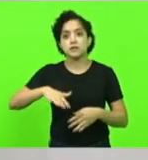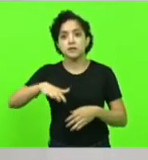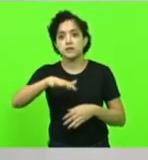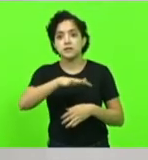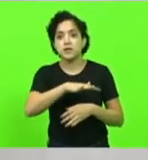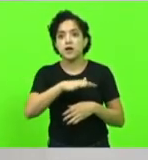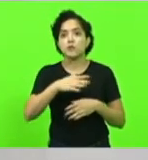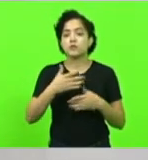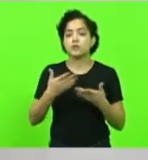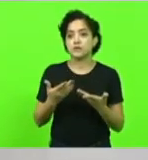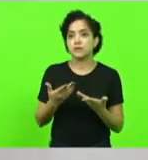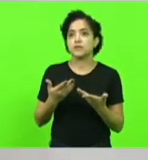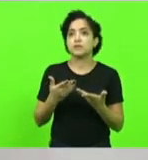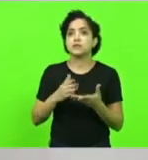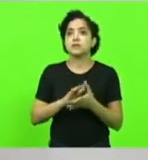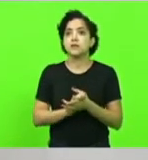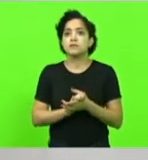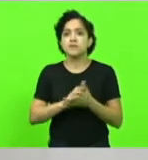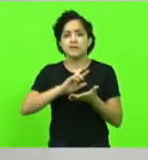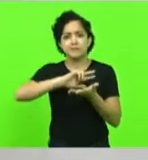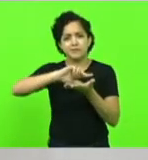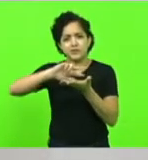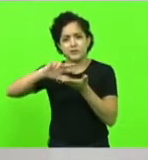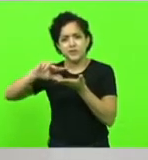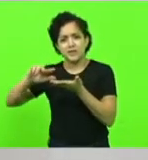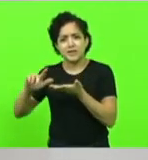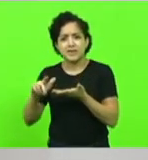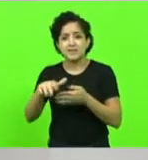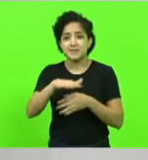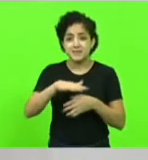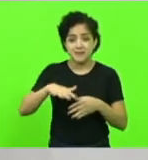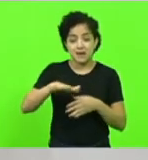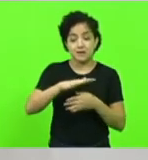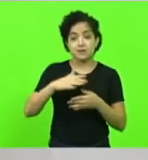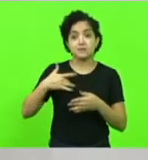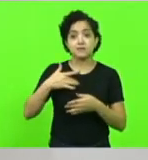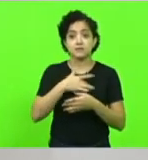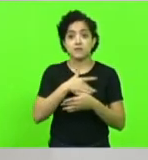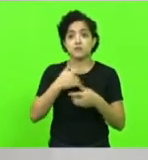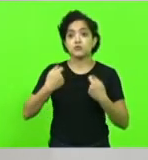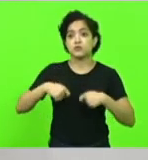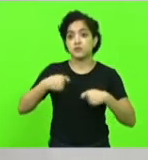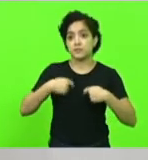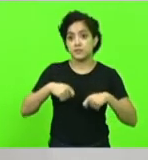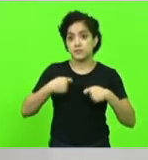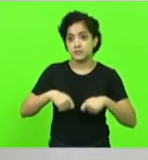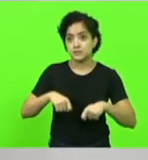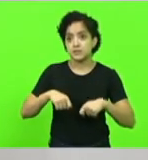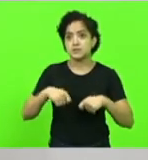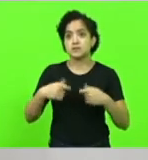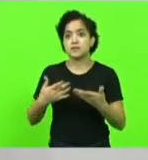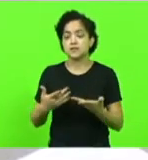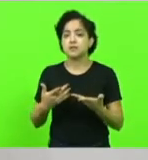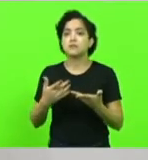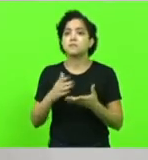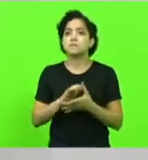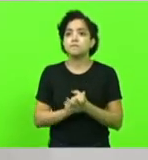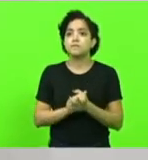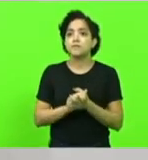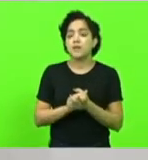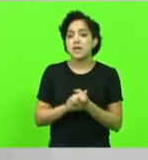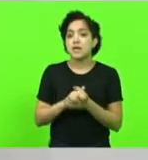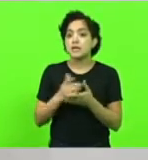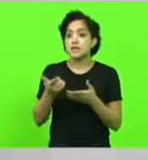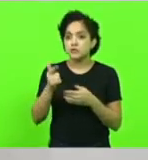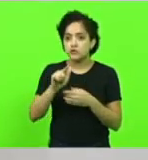da colonoscopia, que a gente tem pedido com insistência ao secretário André, na área da ortopedia, e mais uma